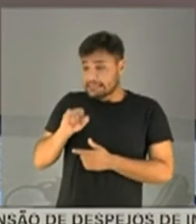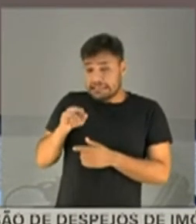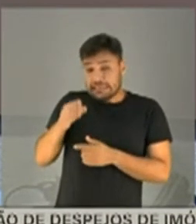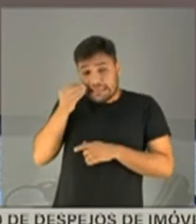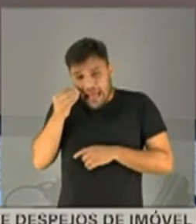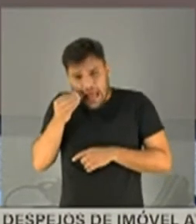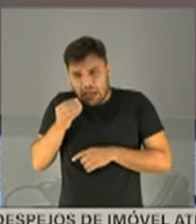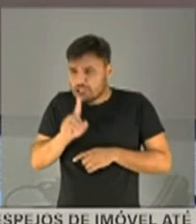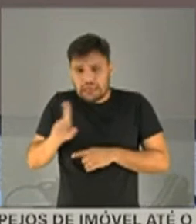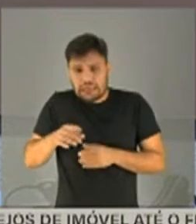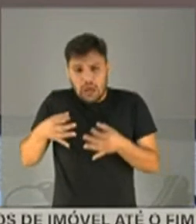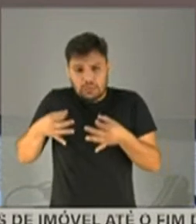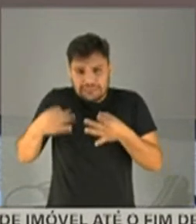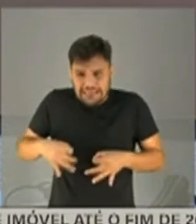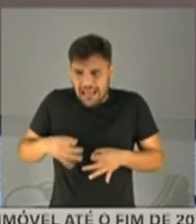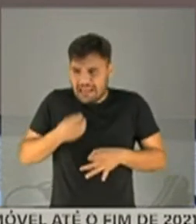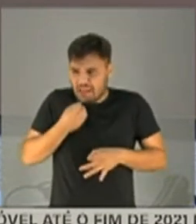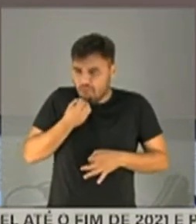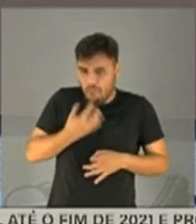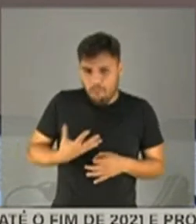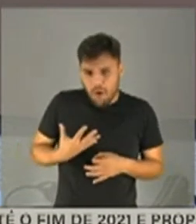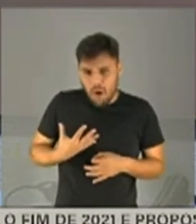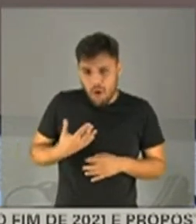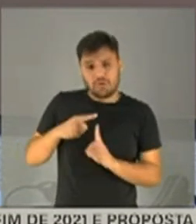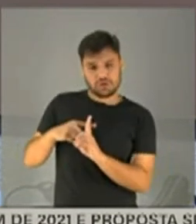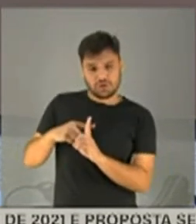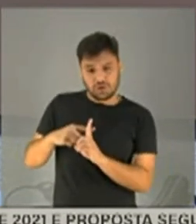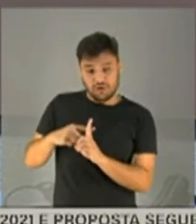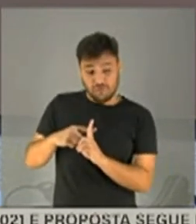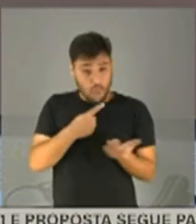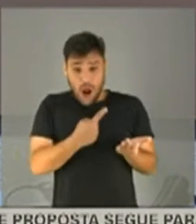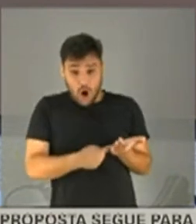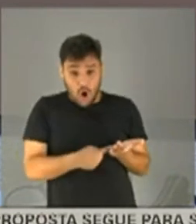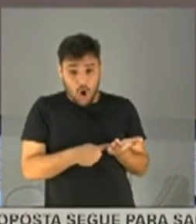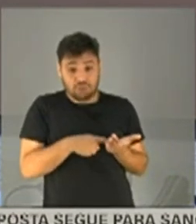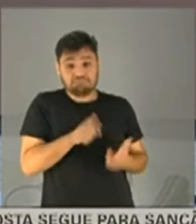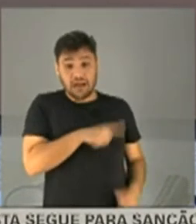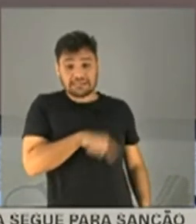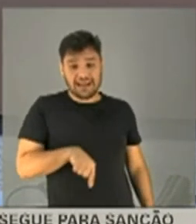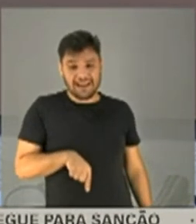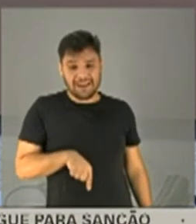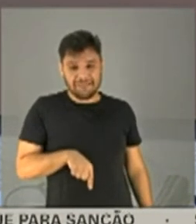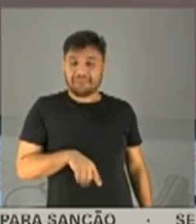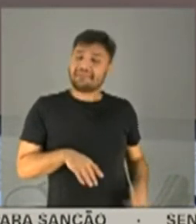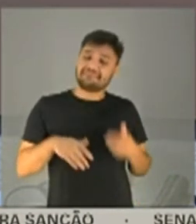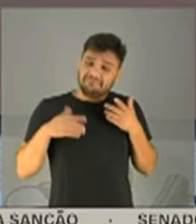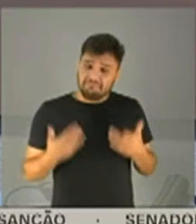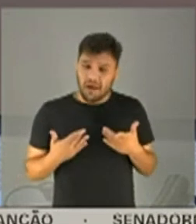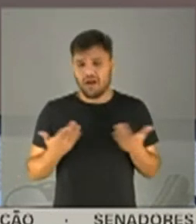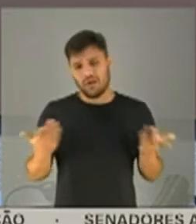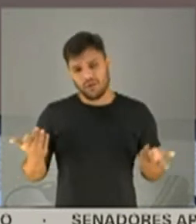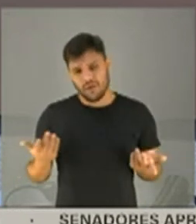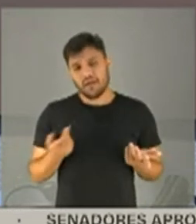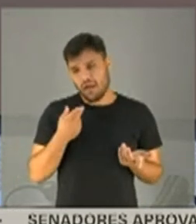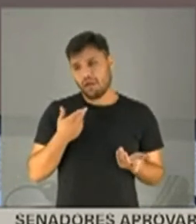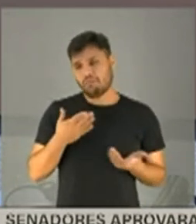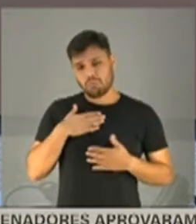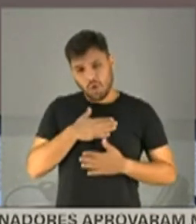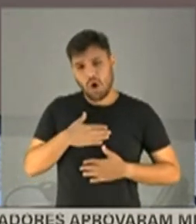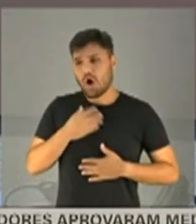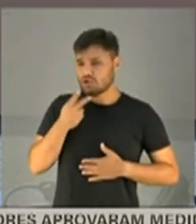não confirmassem a eficácia das vacinas, o acordo estava desfeito. Então, é muito difícil, e com toda a admiração que eu tenho pelas